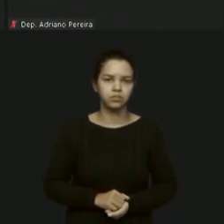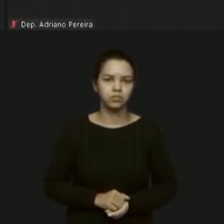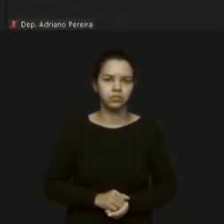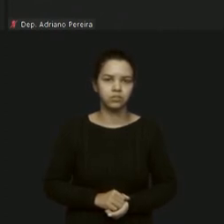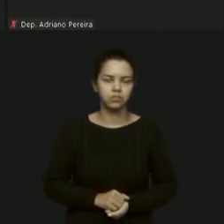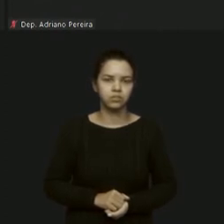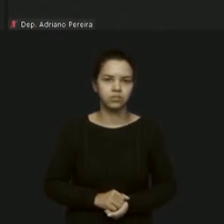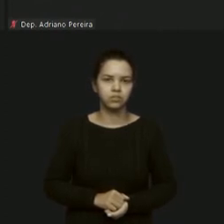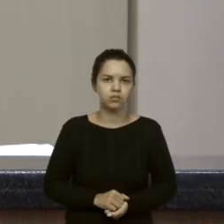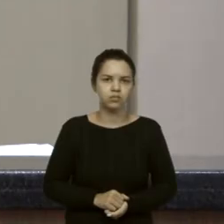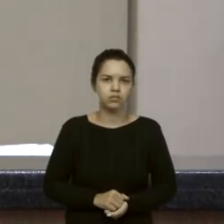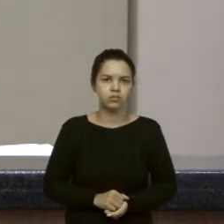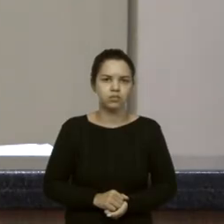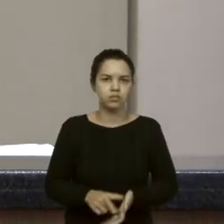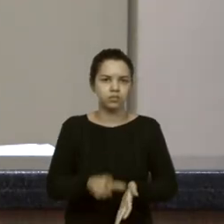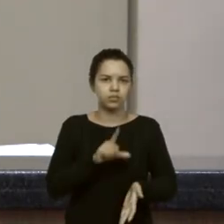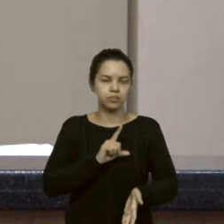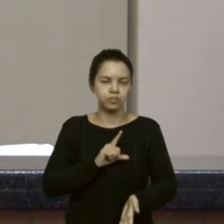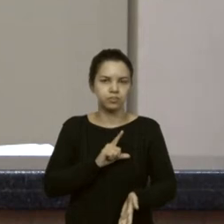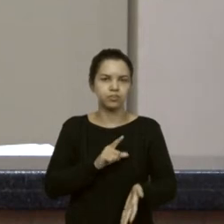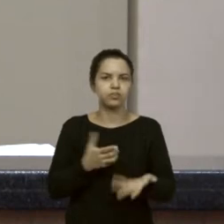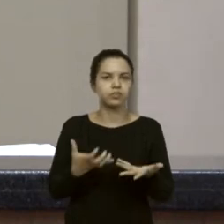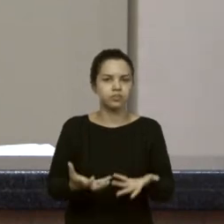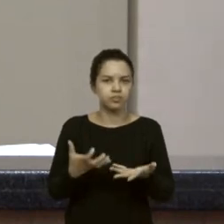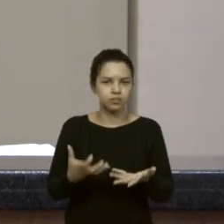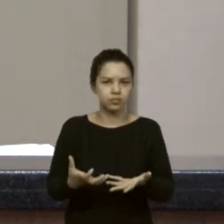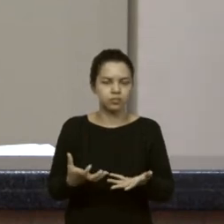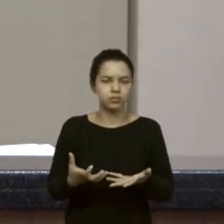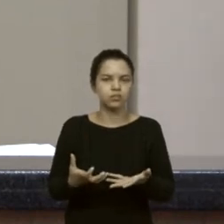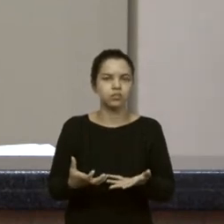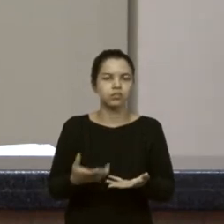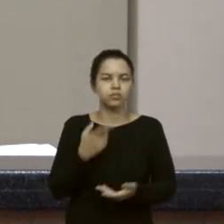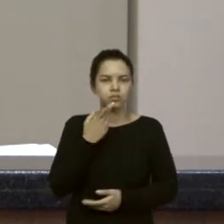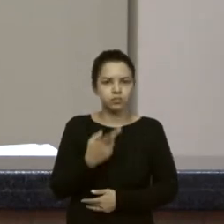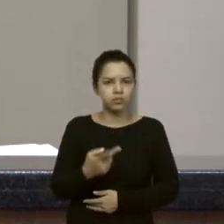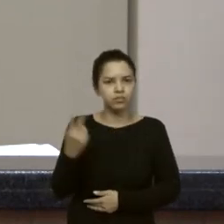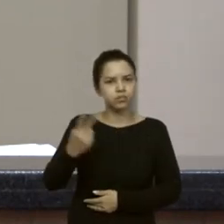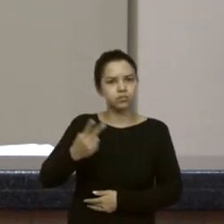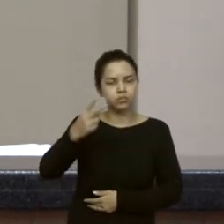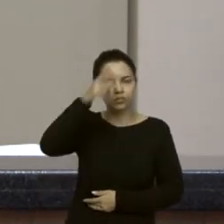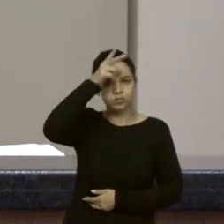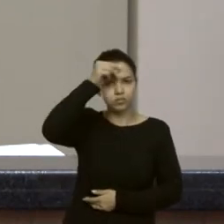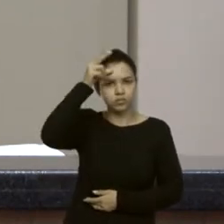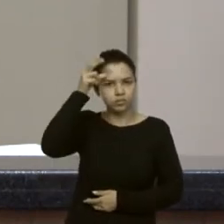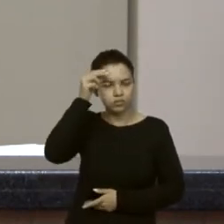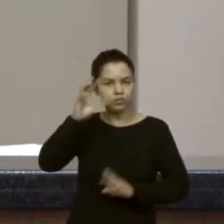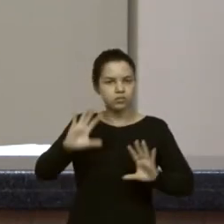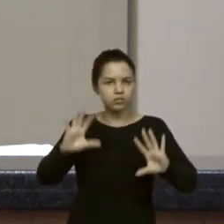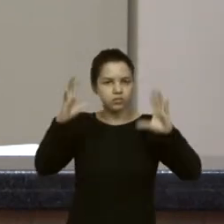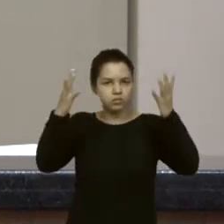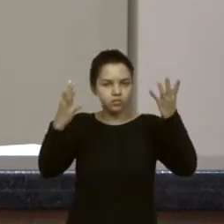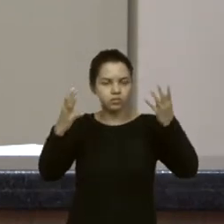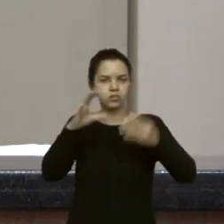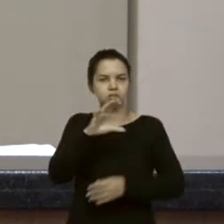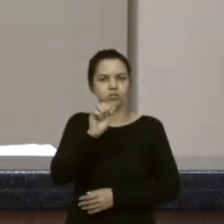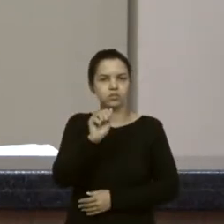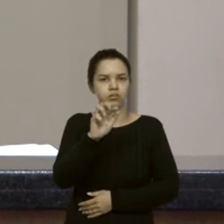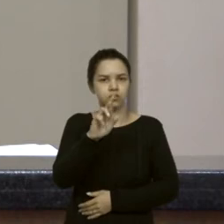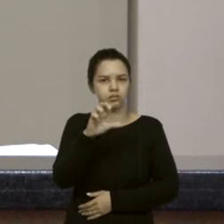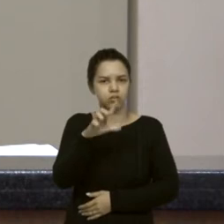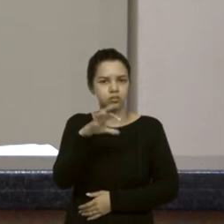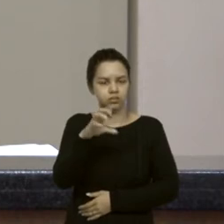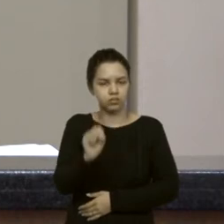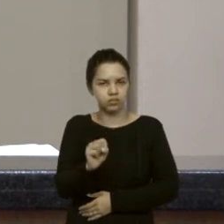Antes de... Quero citar o vice-presidente de eventos, Carlos Amaral.